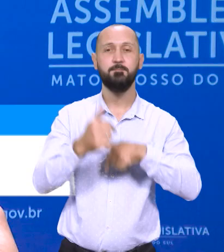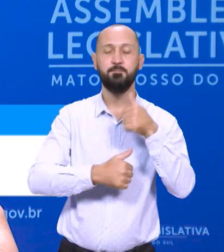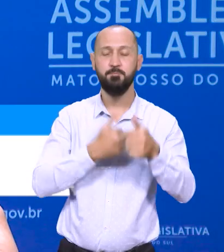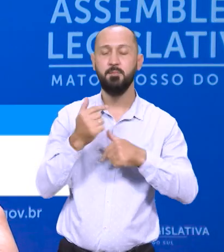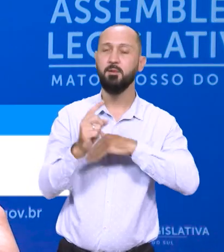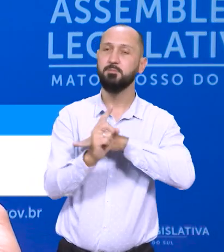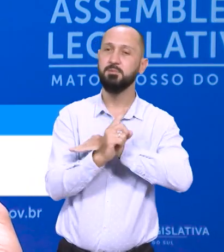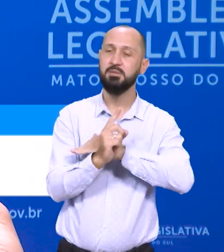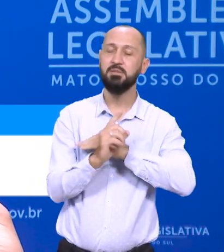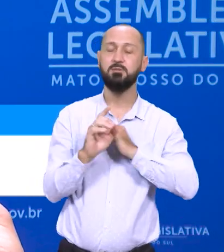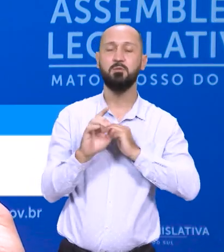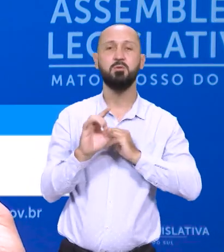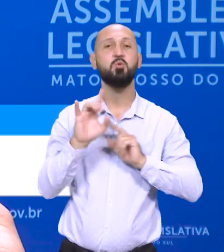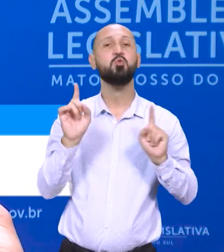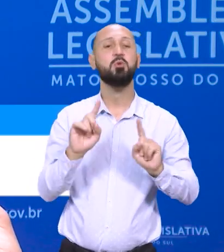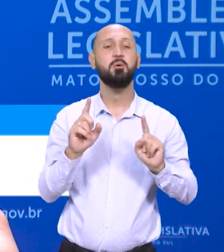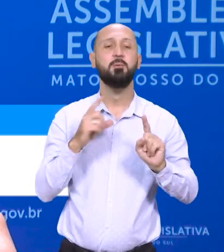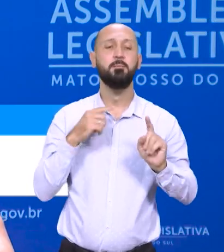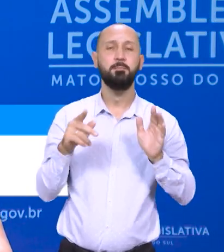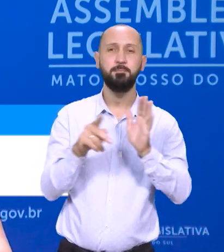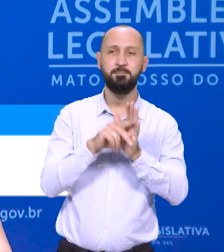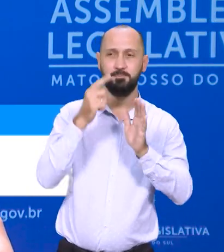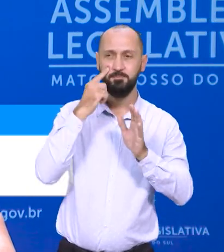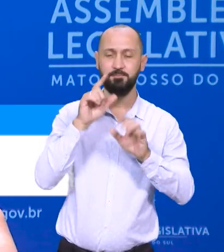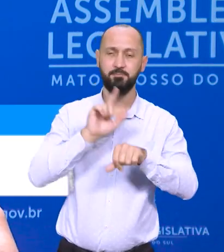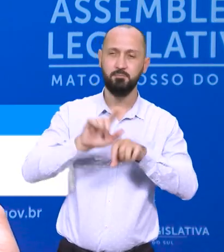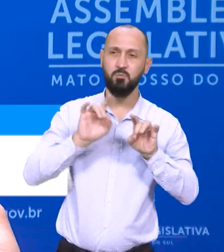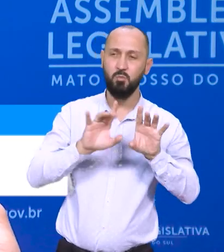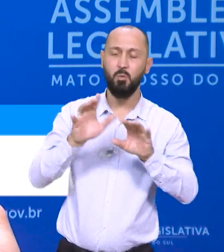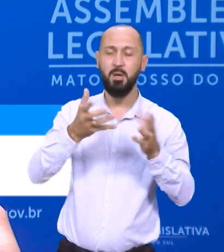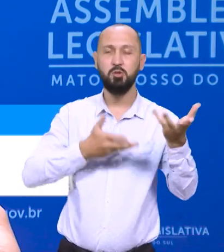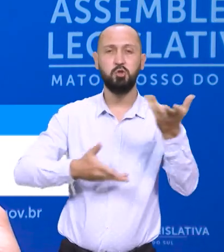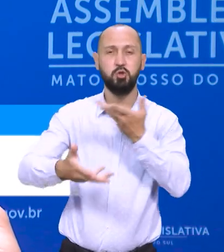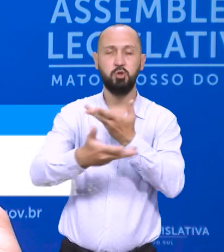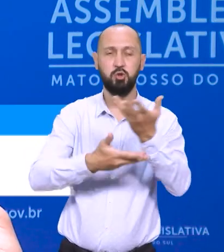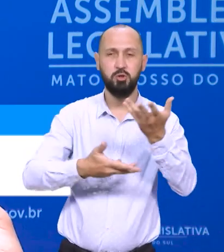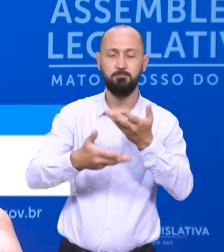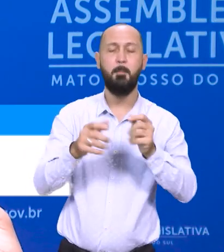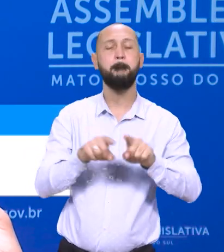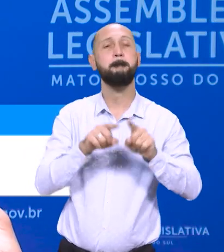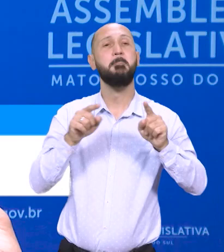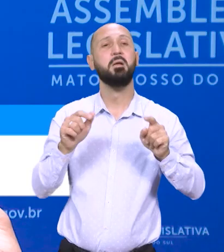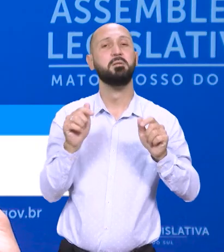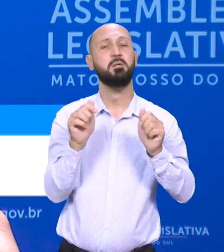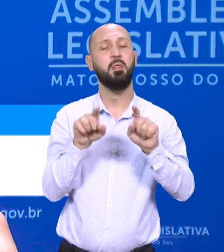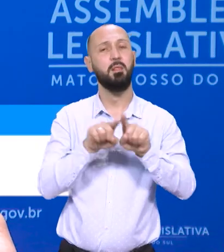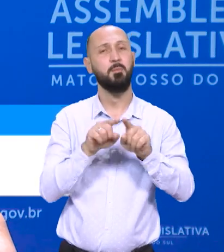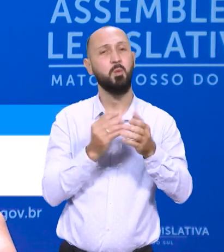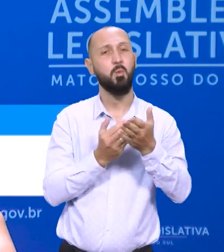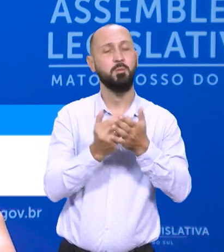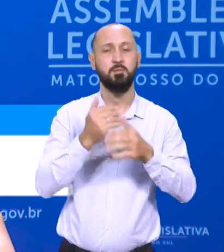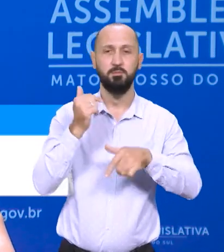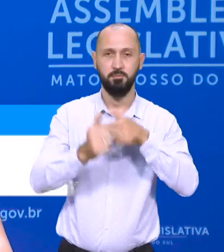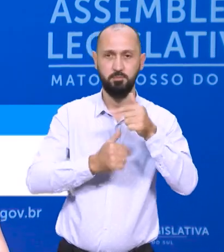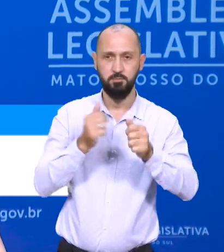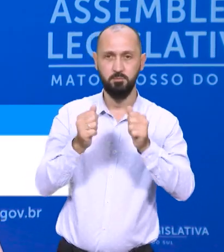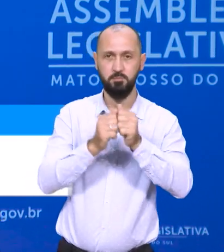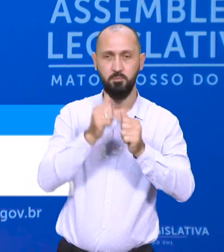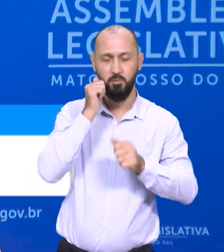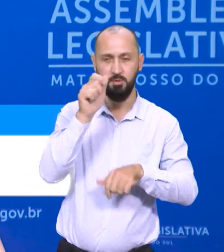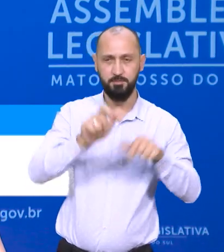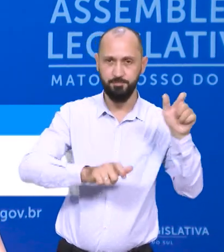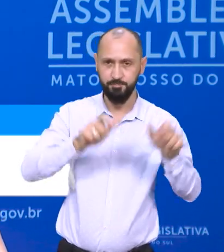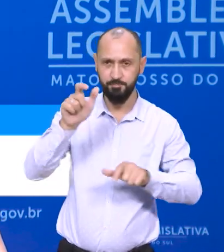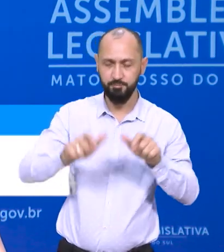atendendo não só na parte do comércio local, como também iniciamos um trabalho com as